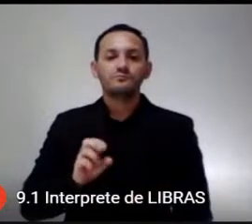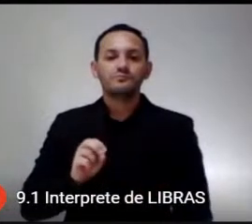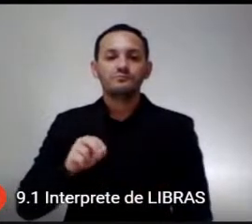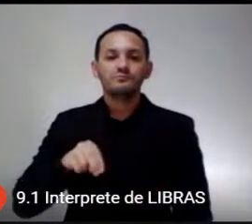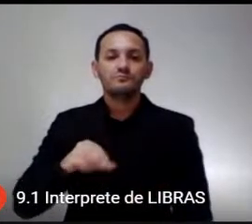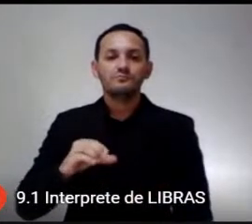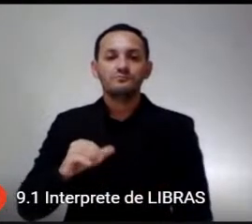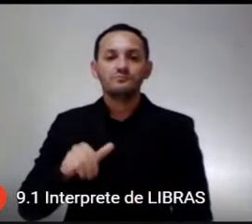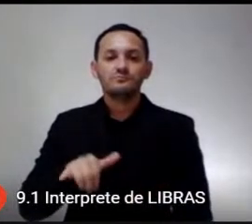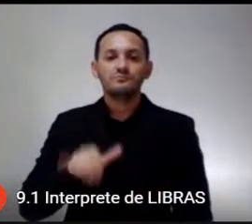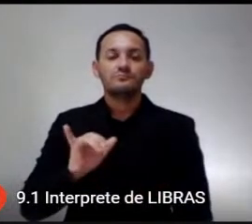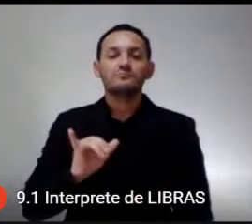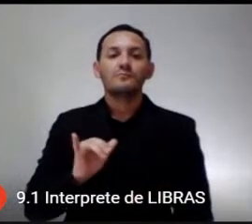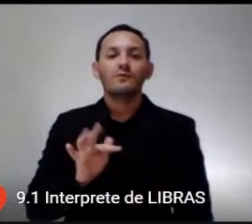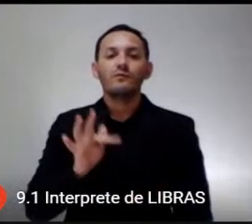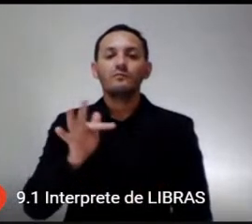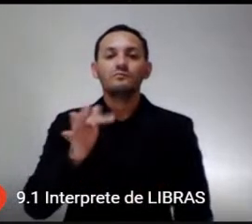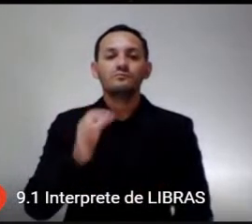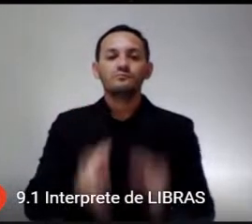decisão de mérito.